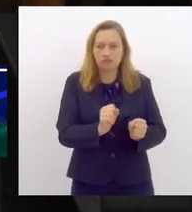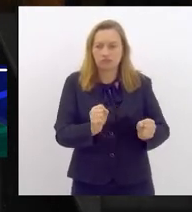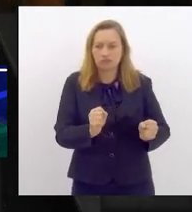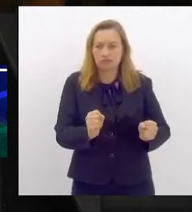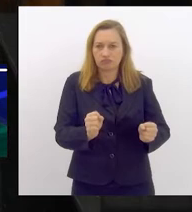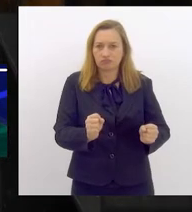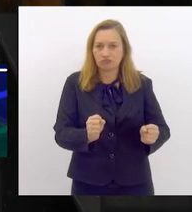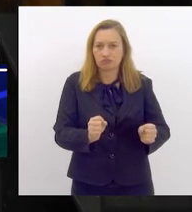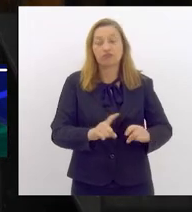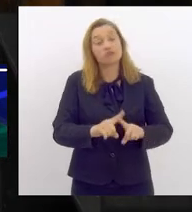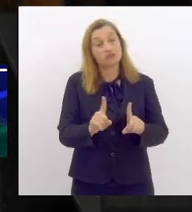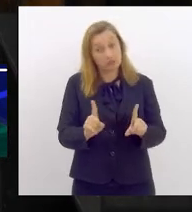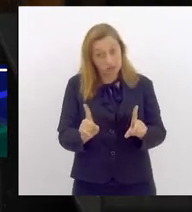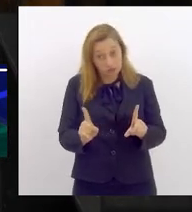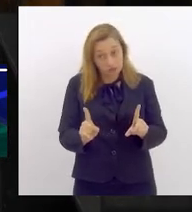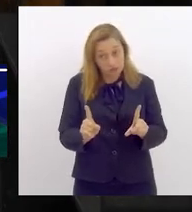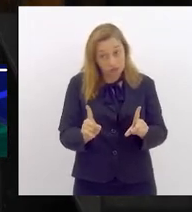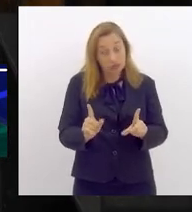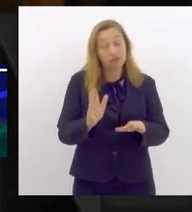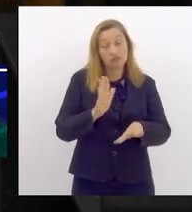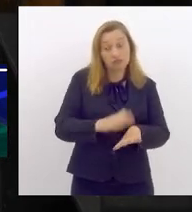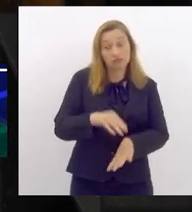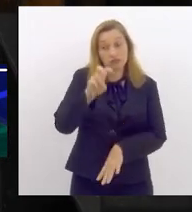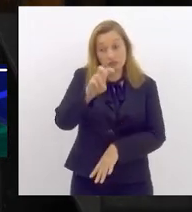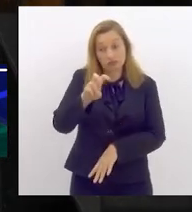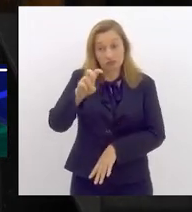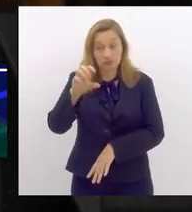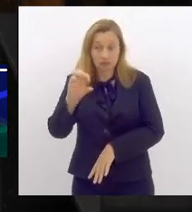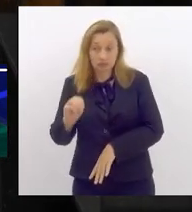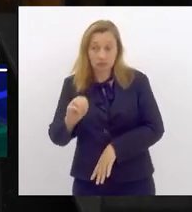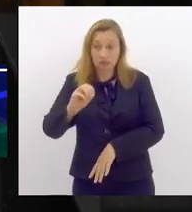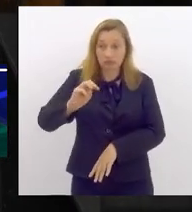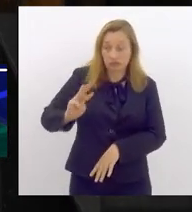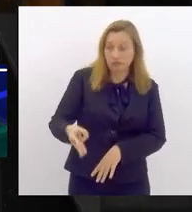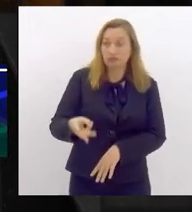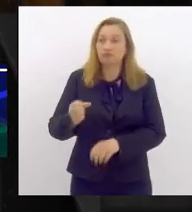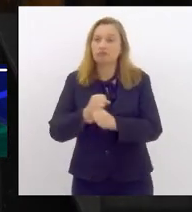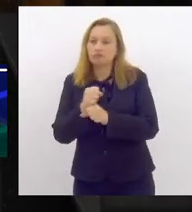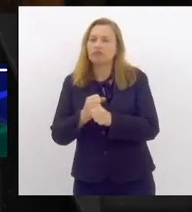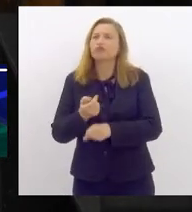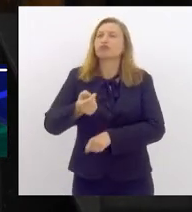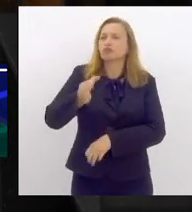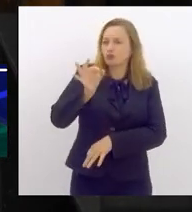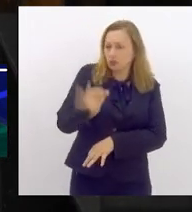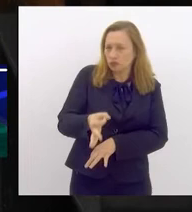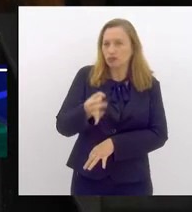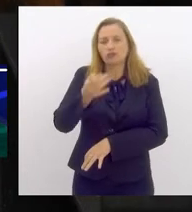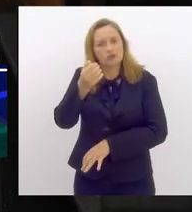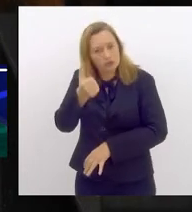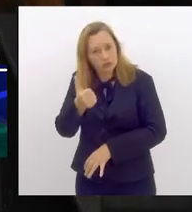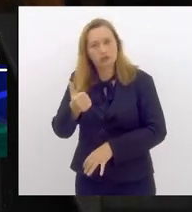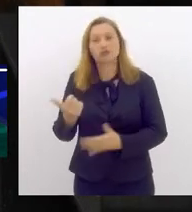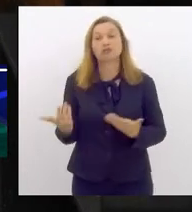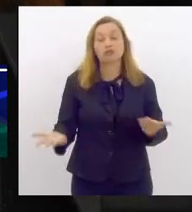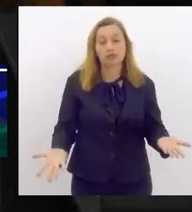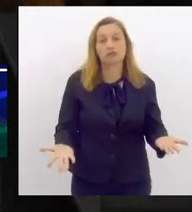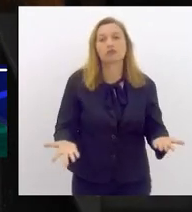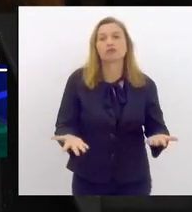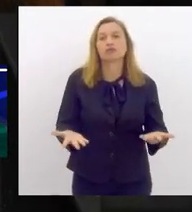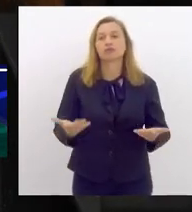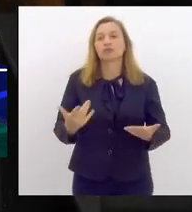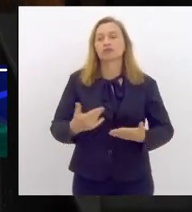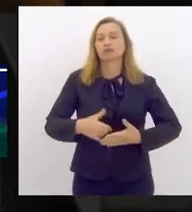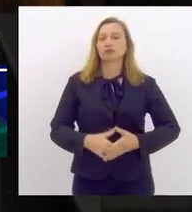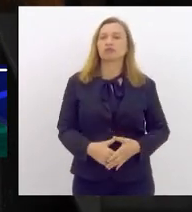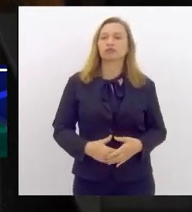mais que é será mais de 50 milhões por ano eu tenho quase certeza então quando é para